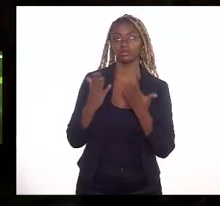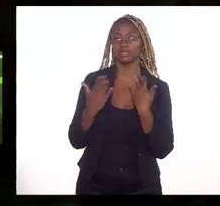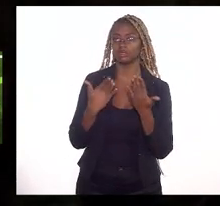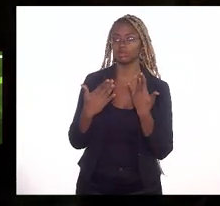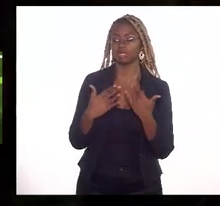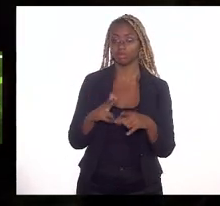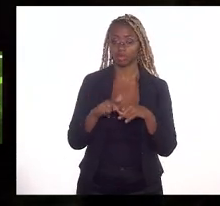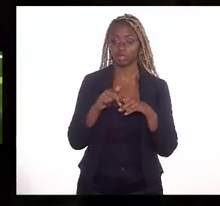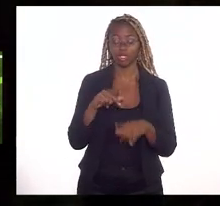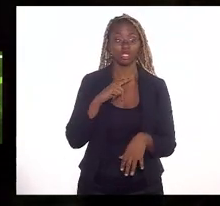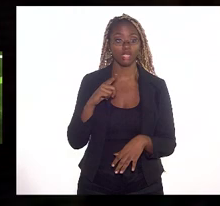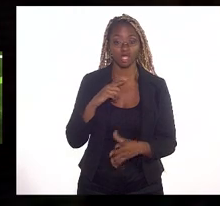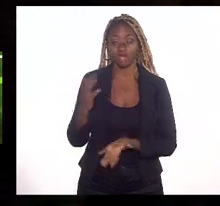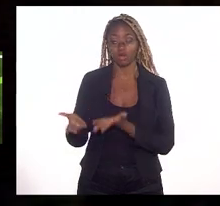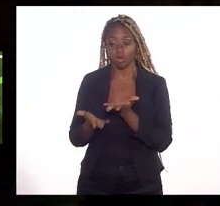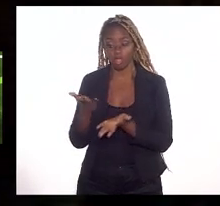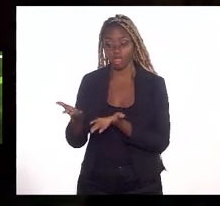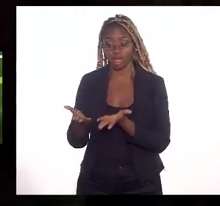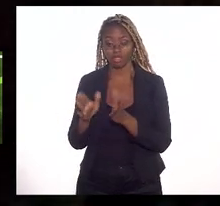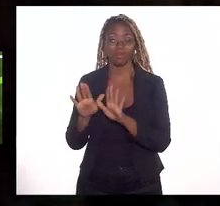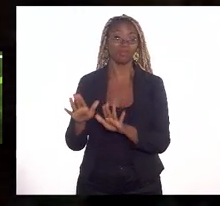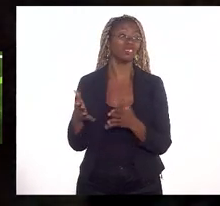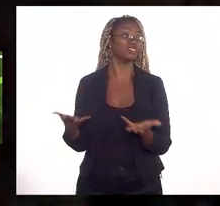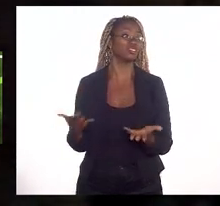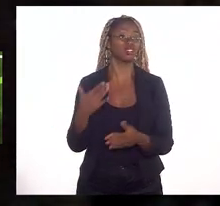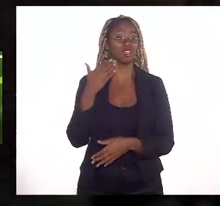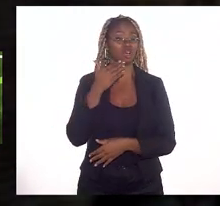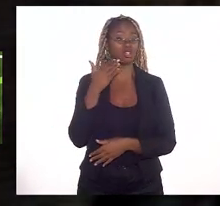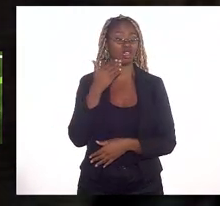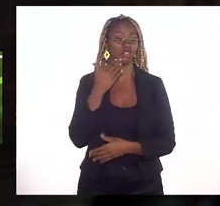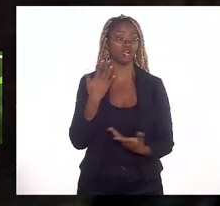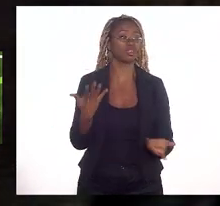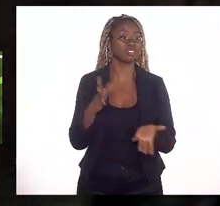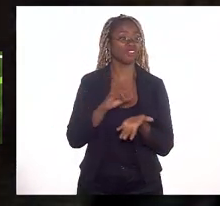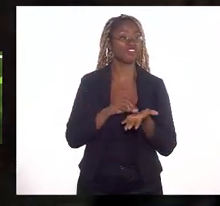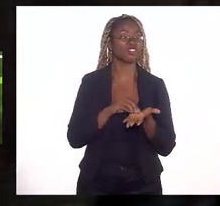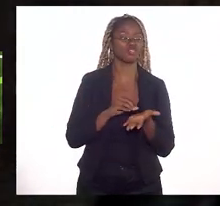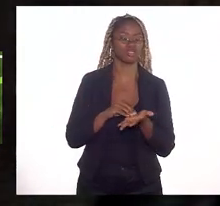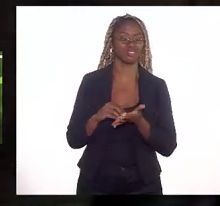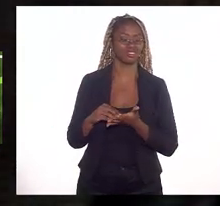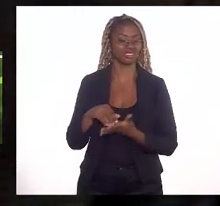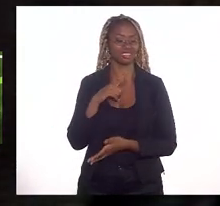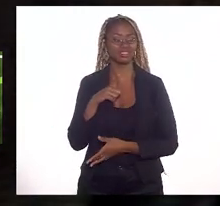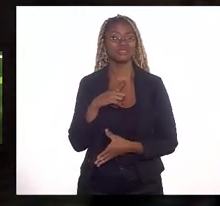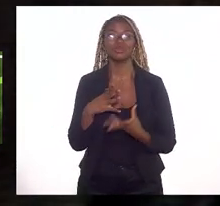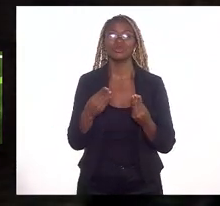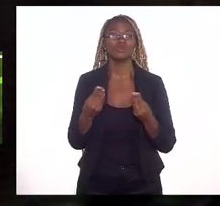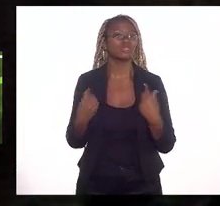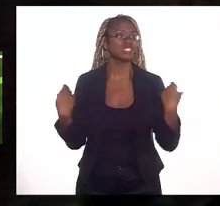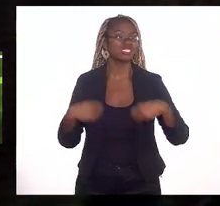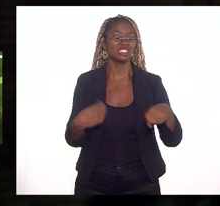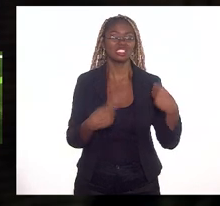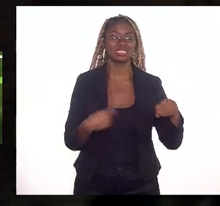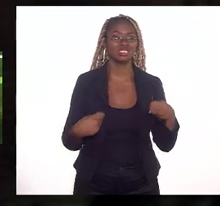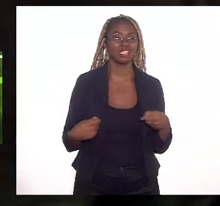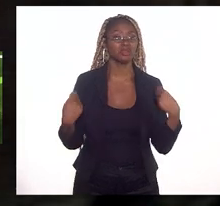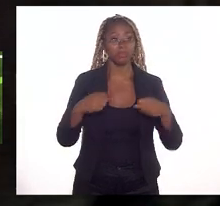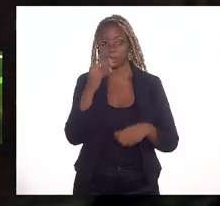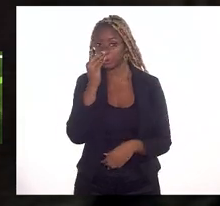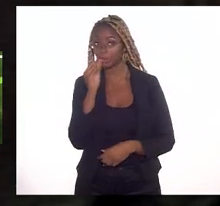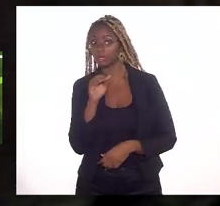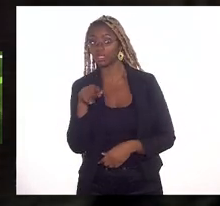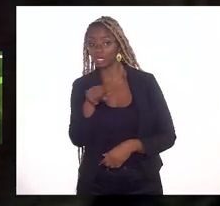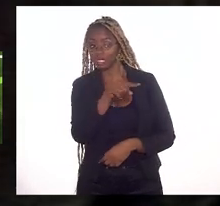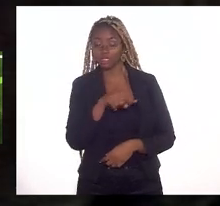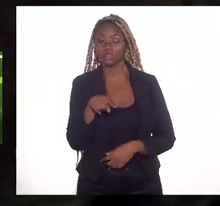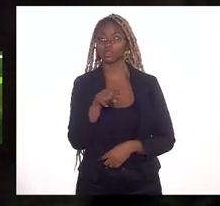atendimento já existe, está lá, mas ele é precário, não atende a todos, tem muitos gargalos, a gente precisa melhorar tudo isso. E, às